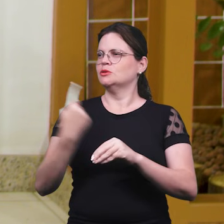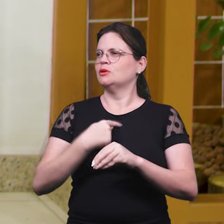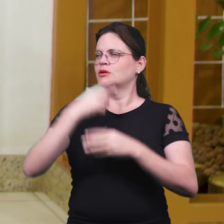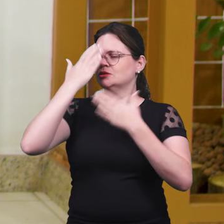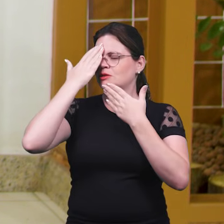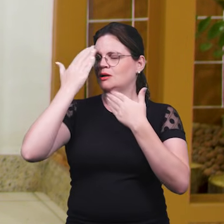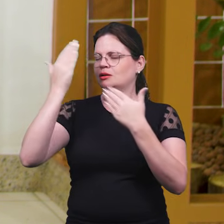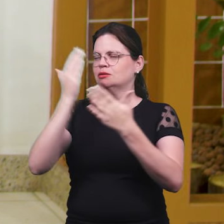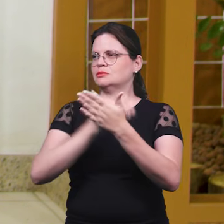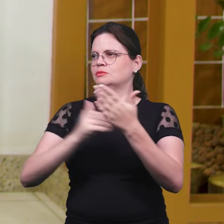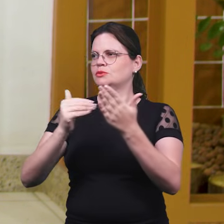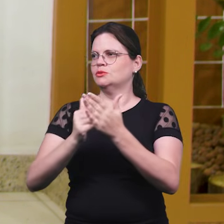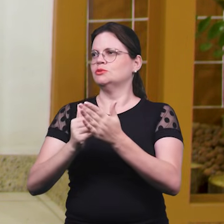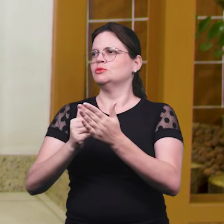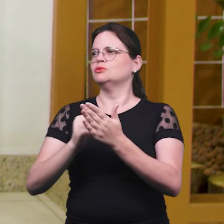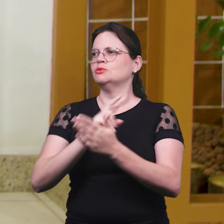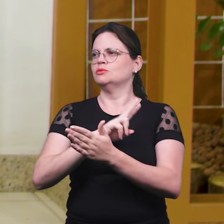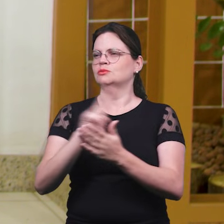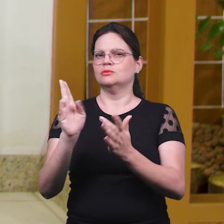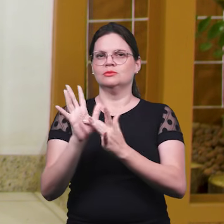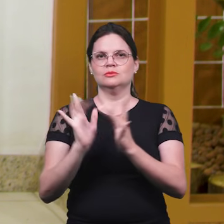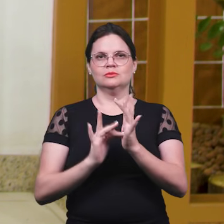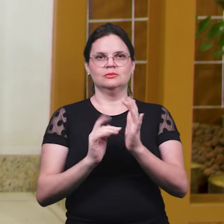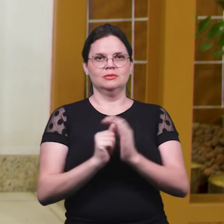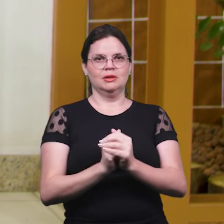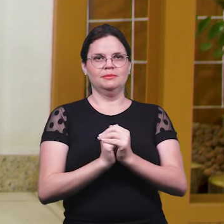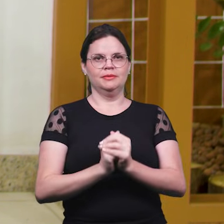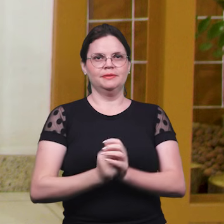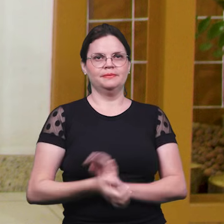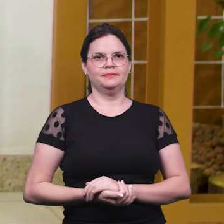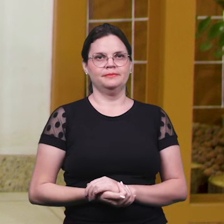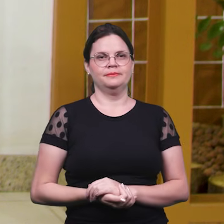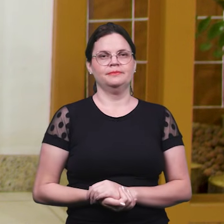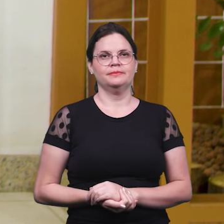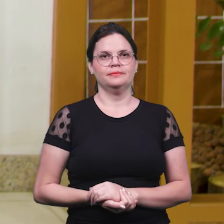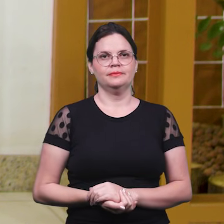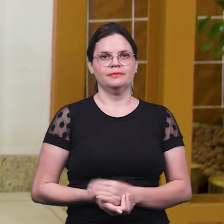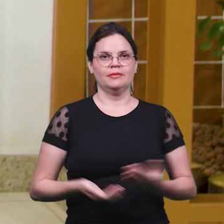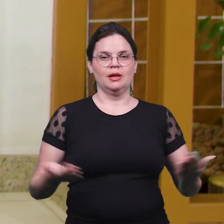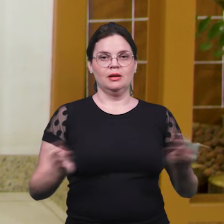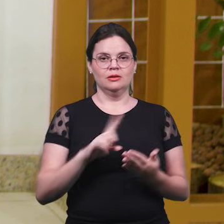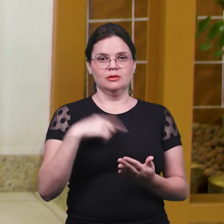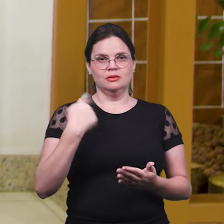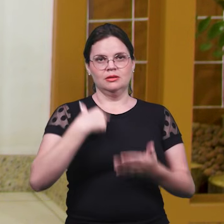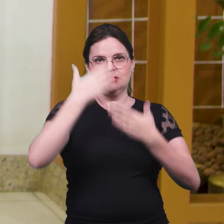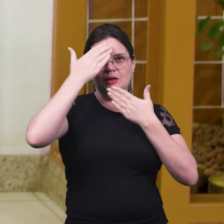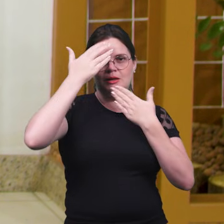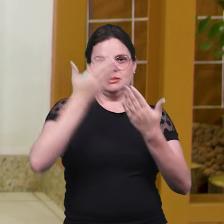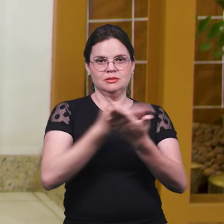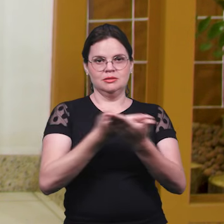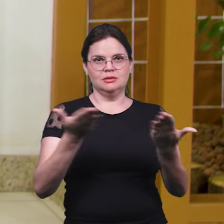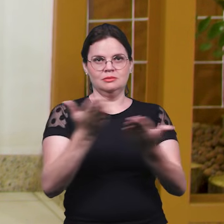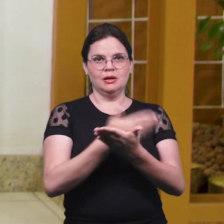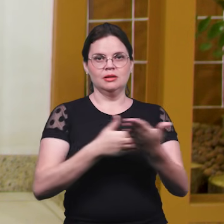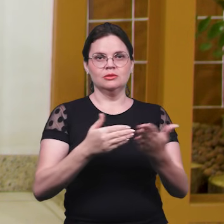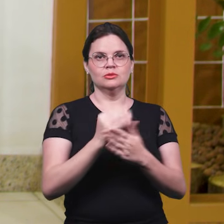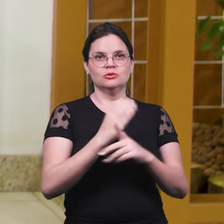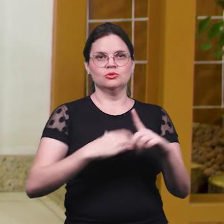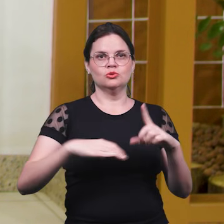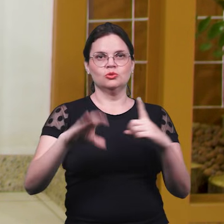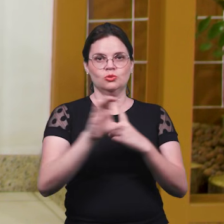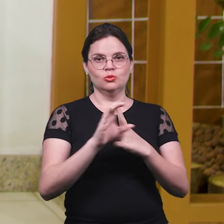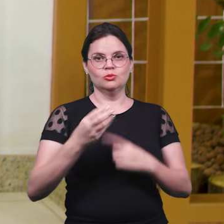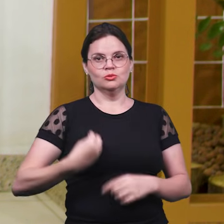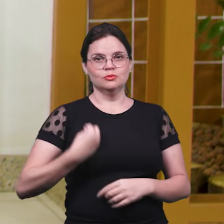hora nós Te agradecemos por tudo, em nome de Jesus. Nós agora agradecemos a todos que participaram